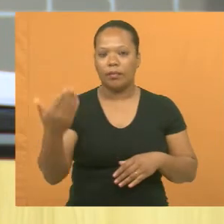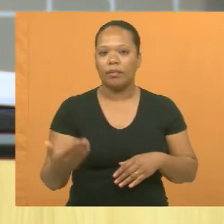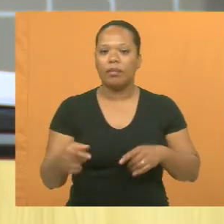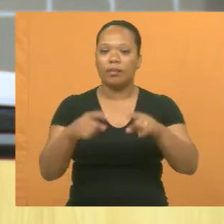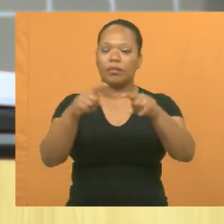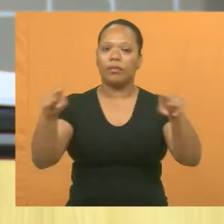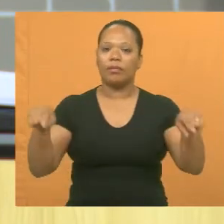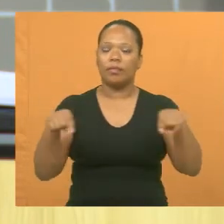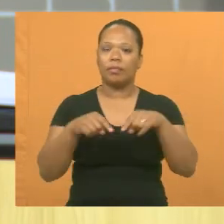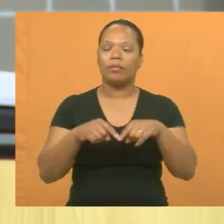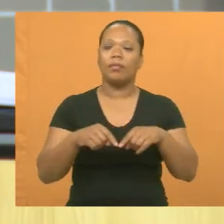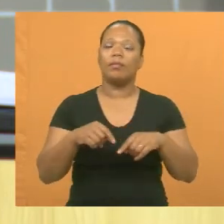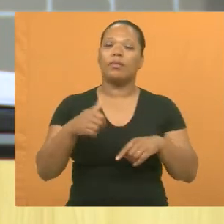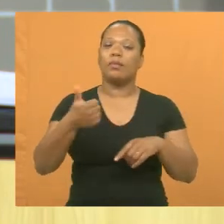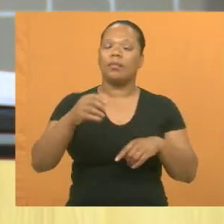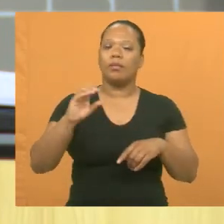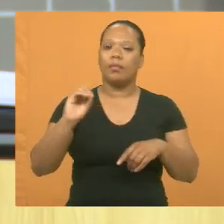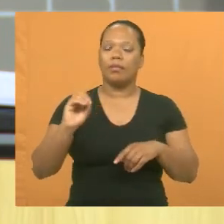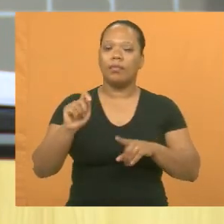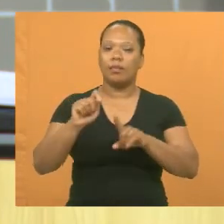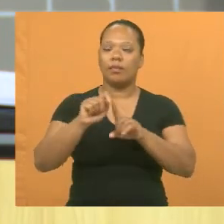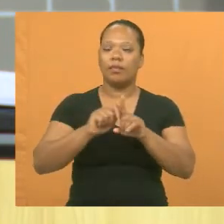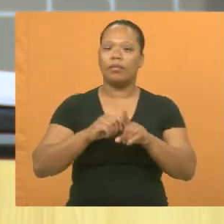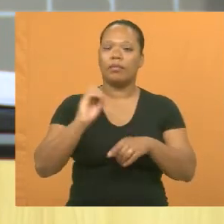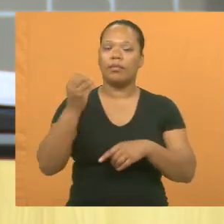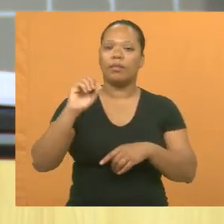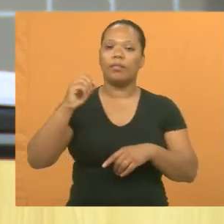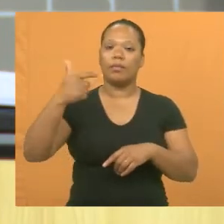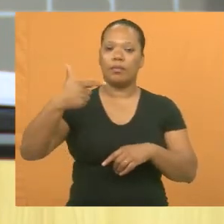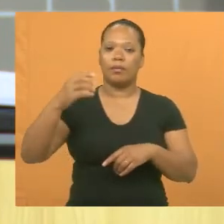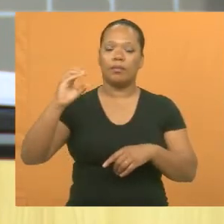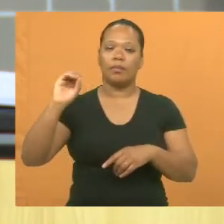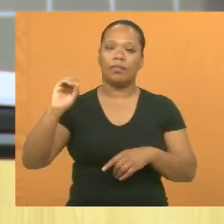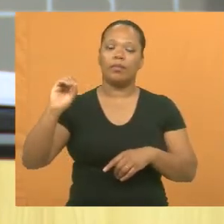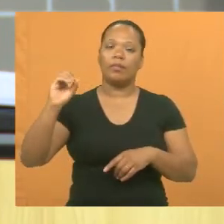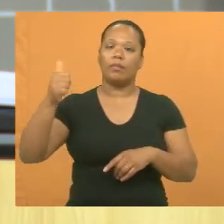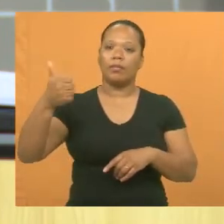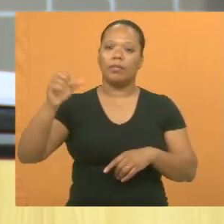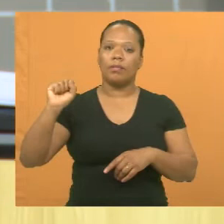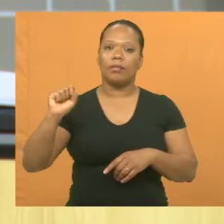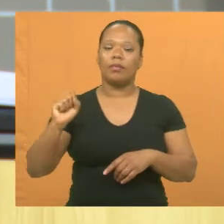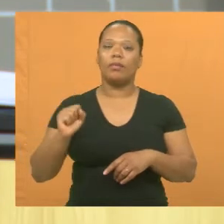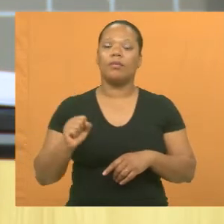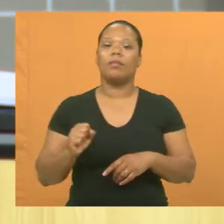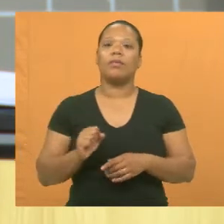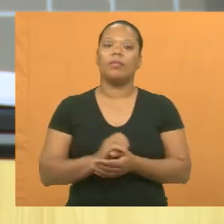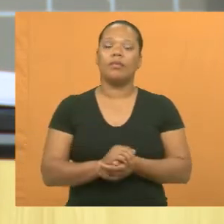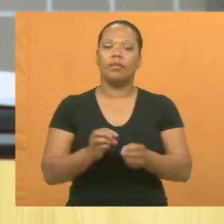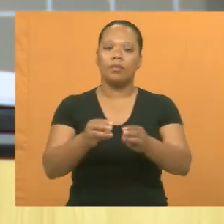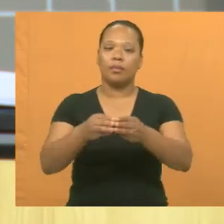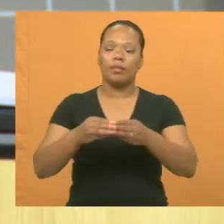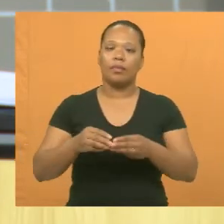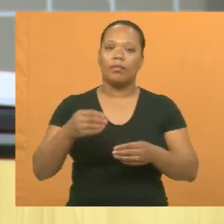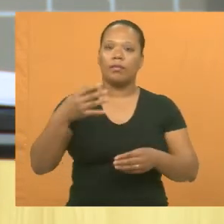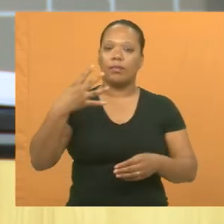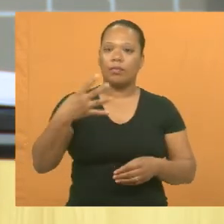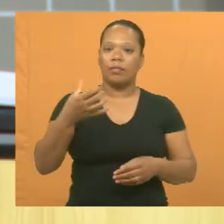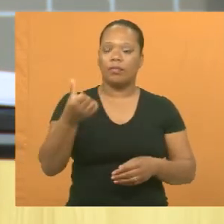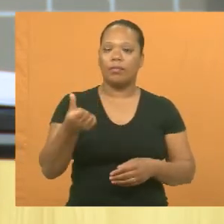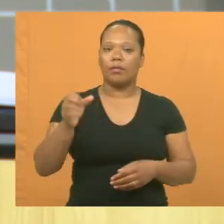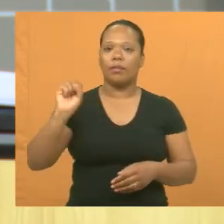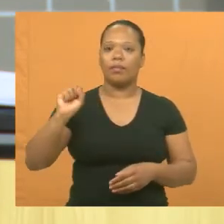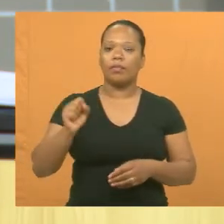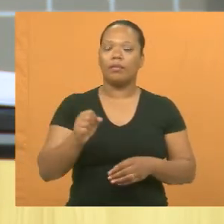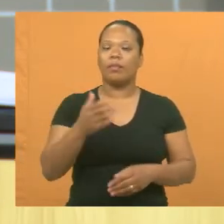Sessões, 10 de outubro de 2018, autoria vereador Valmir do Parque Meia Lua. Moção número 469, requeremos à excelentíssima